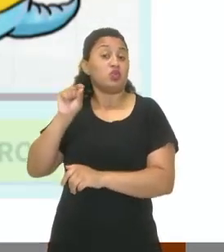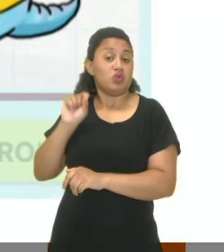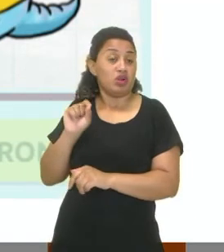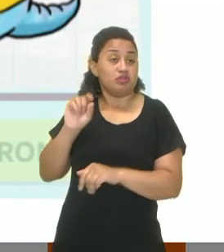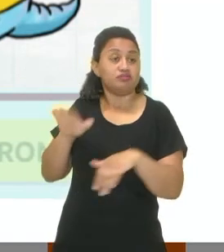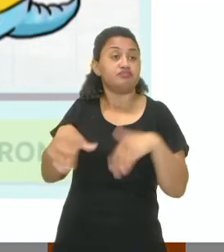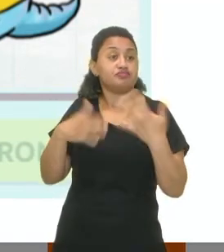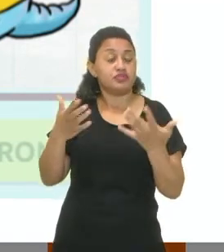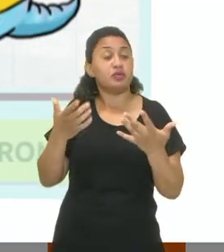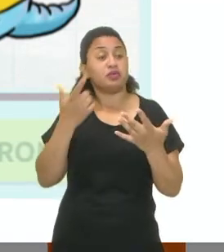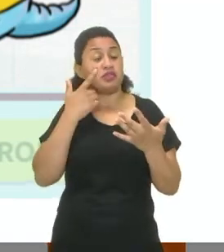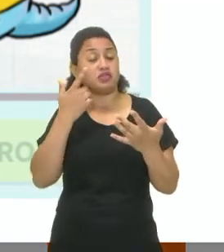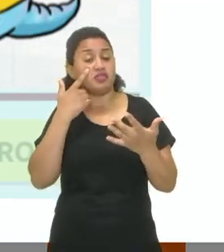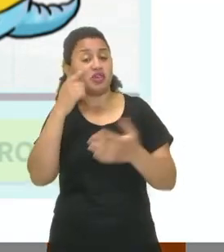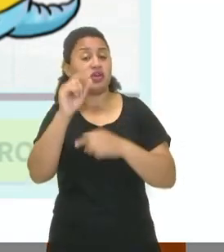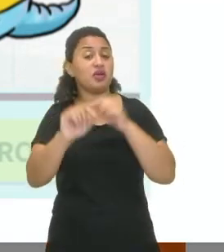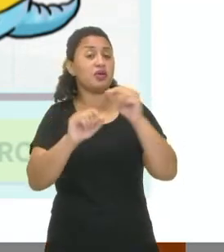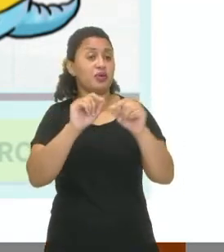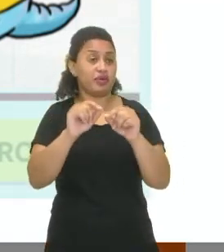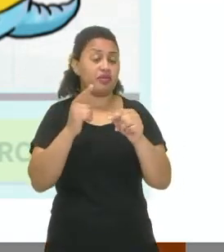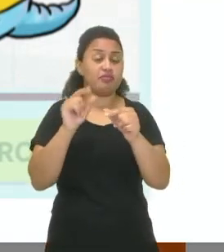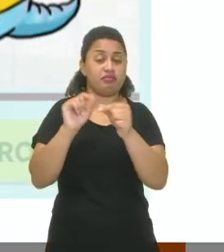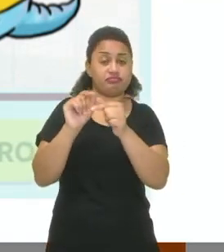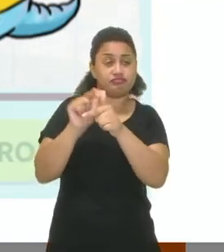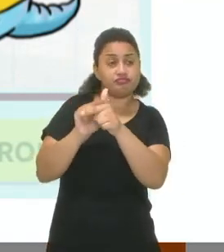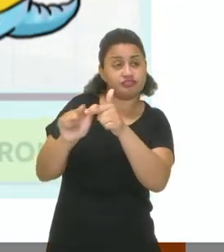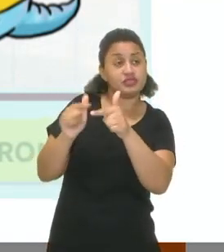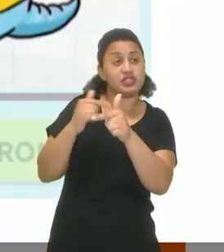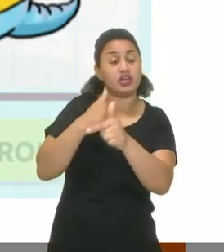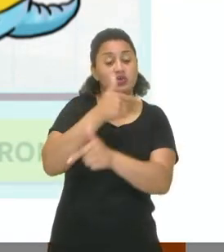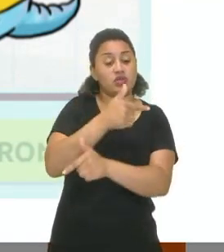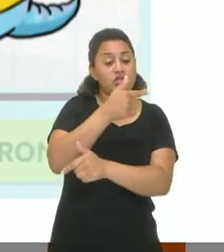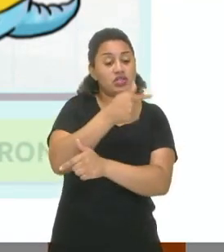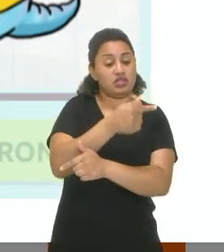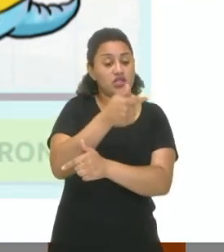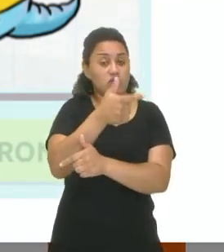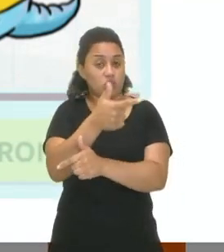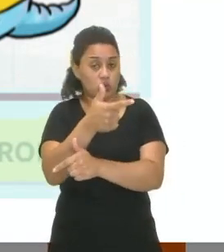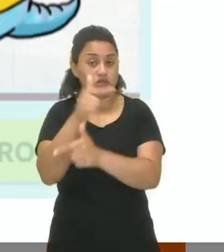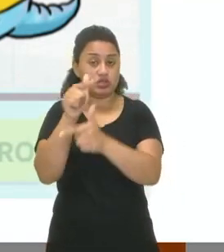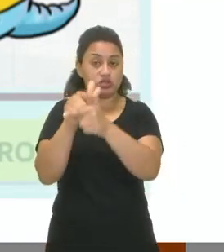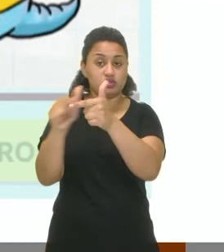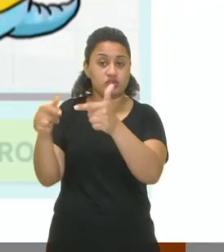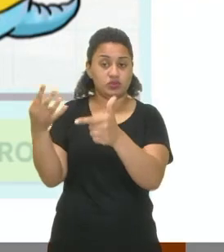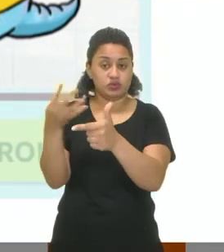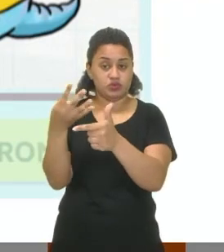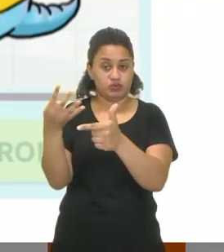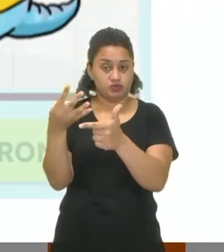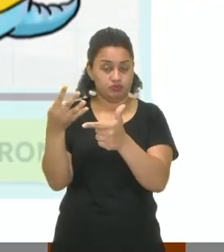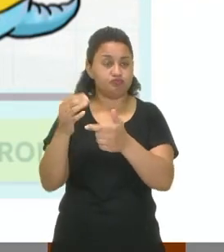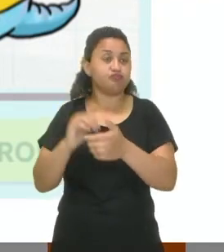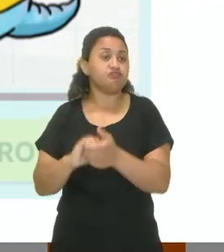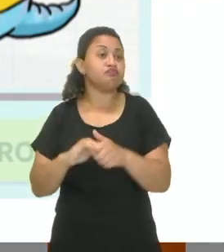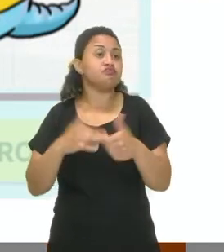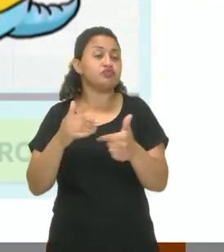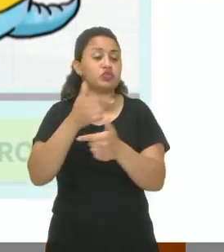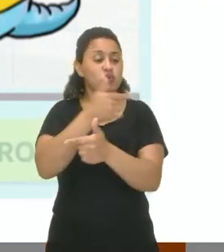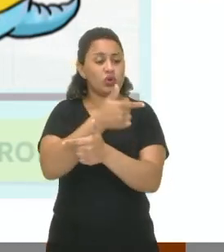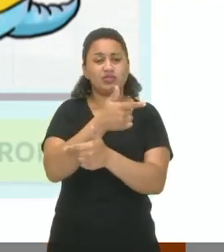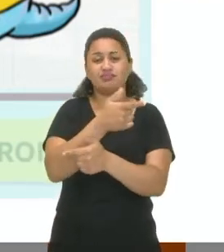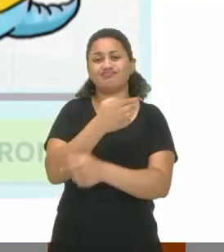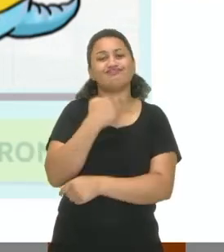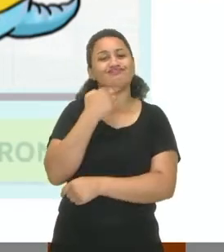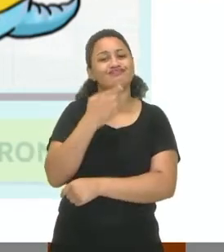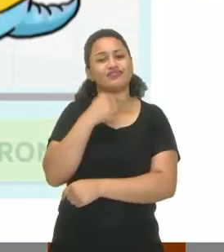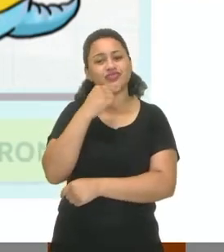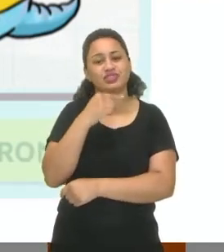Então, a gente tem que ver aqui, né? Quando a gente for fazer essa divisão, a gente tem 272 divididos por 4, né? Então, se eu pegar o 2 é